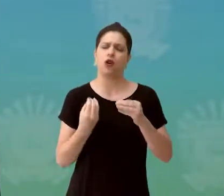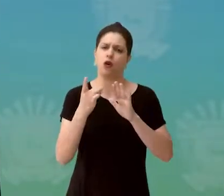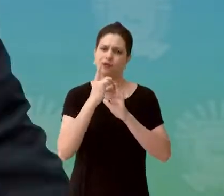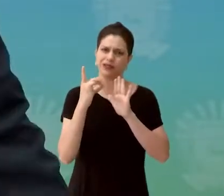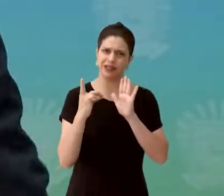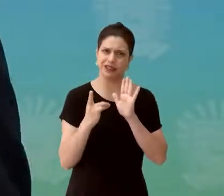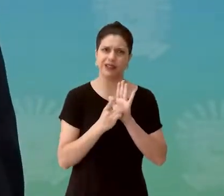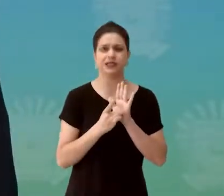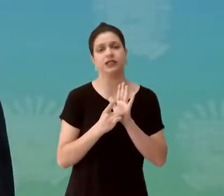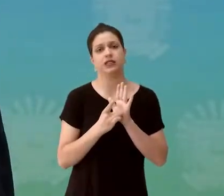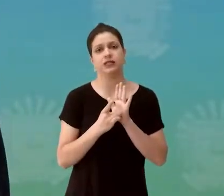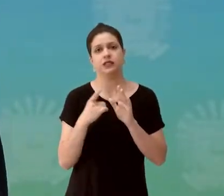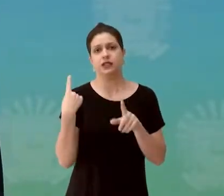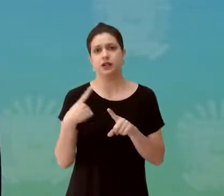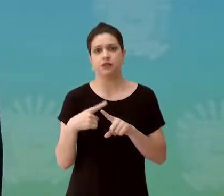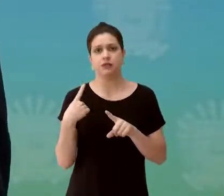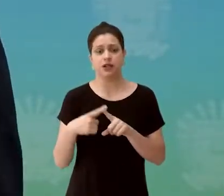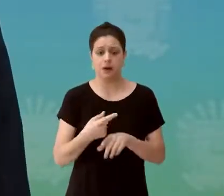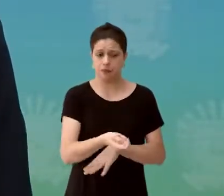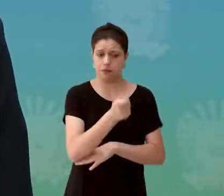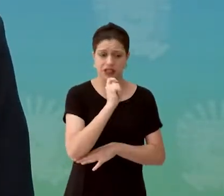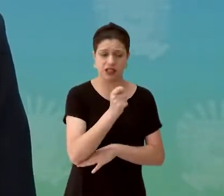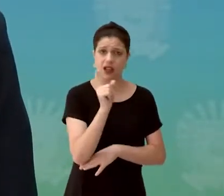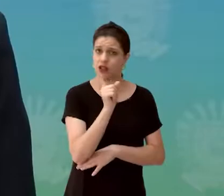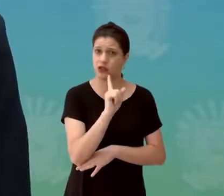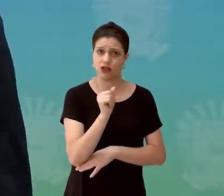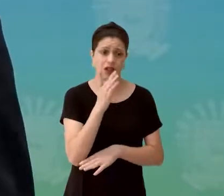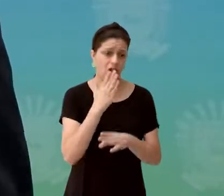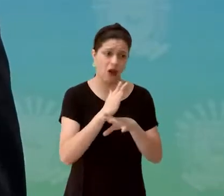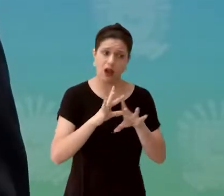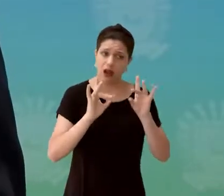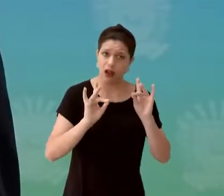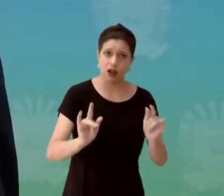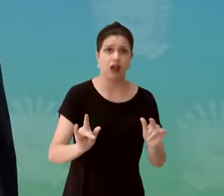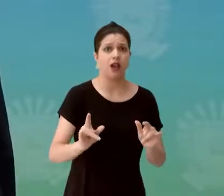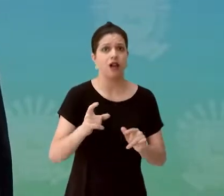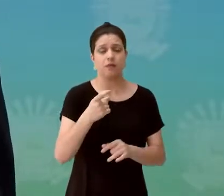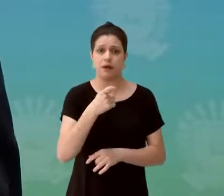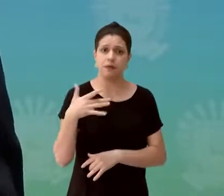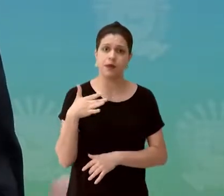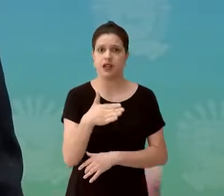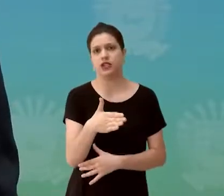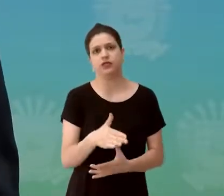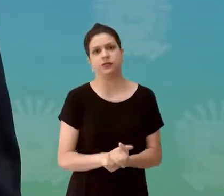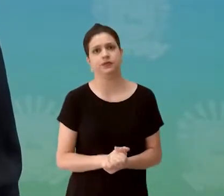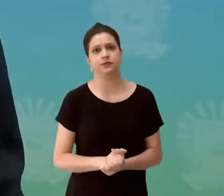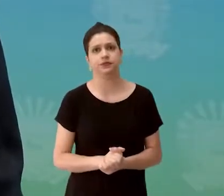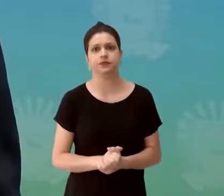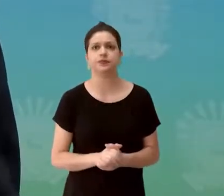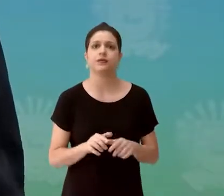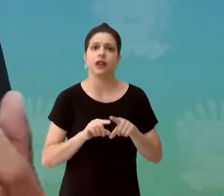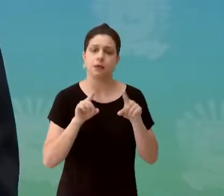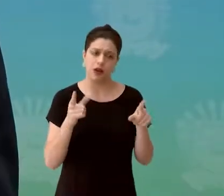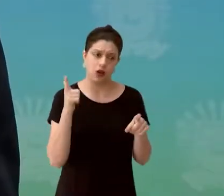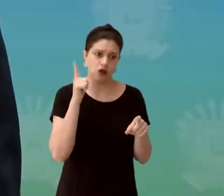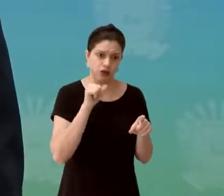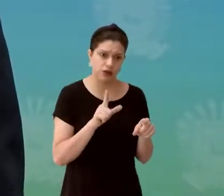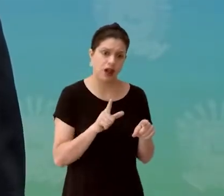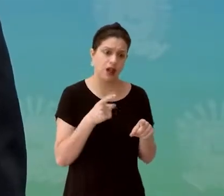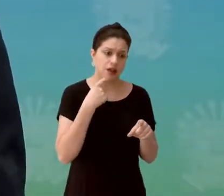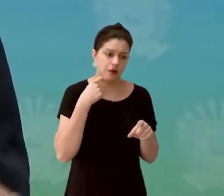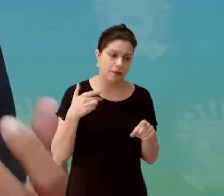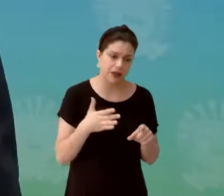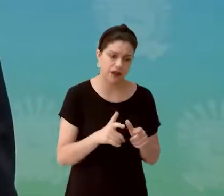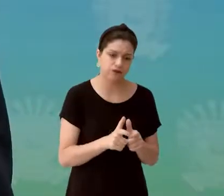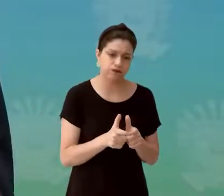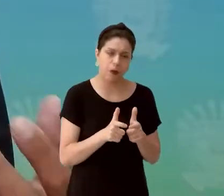decreto. Pescando não se acaba com peixe. O período da piracema é justamente para que os peixes que estão lá possam procriar,